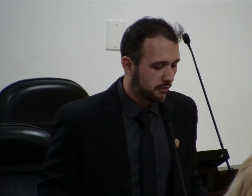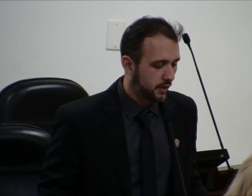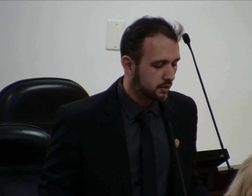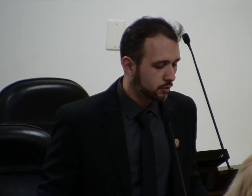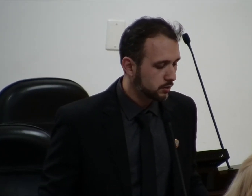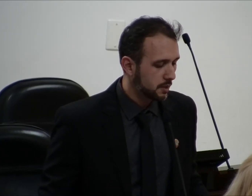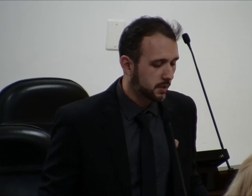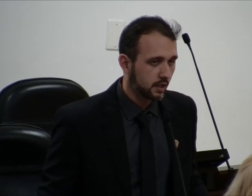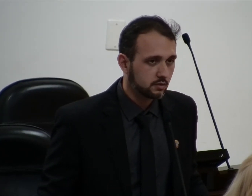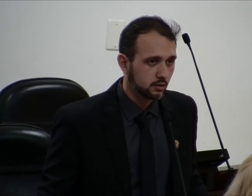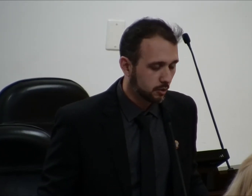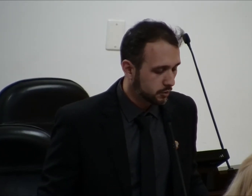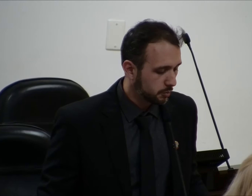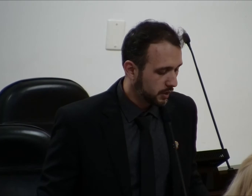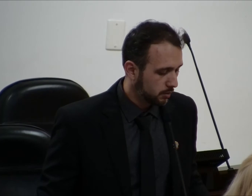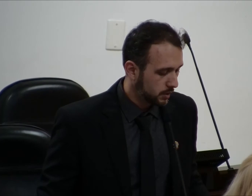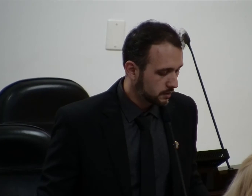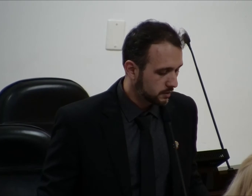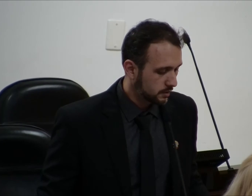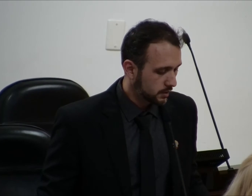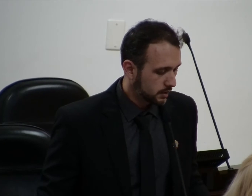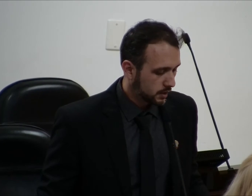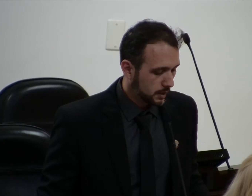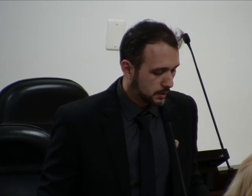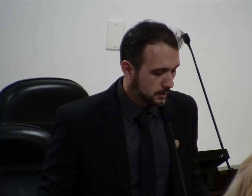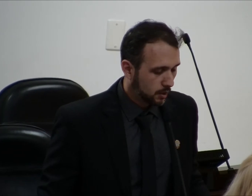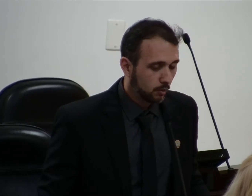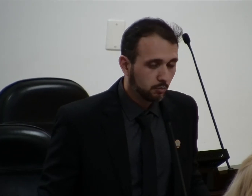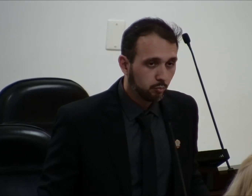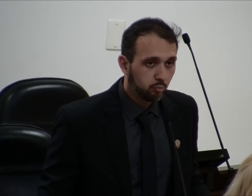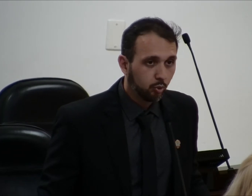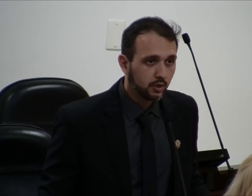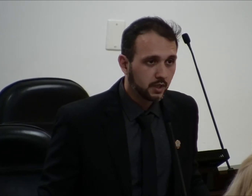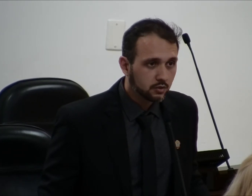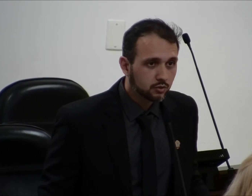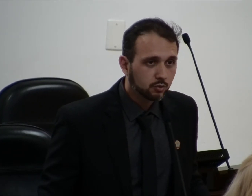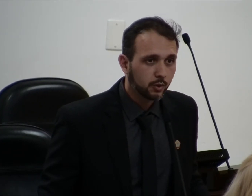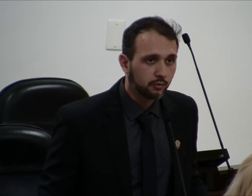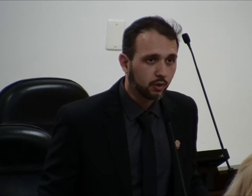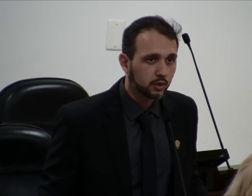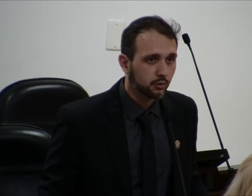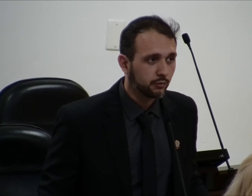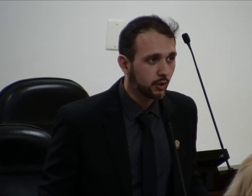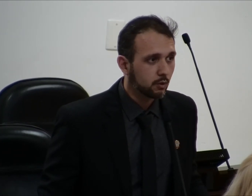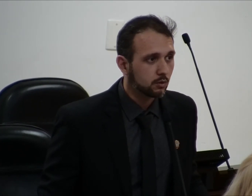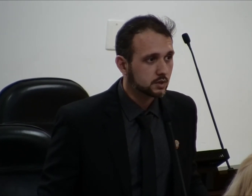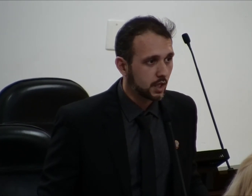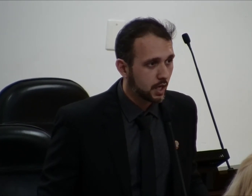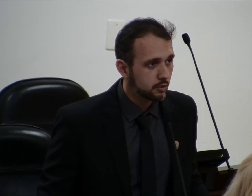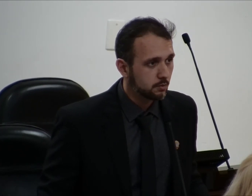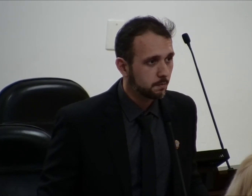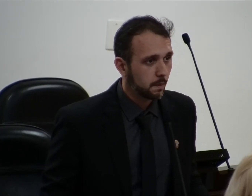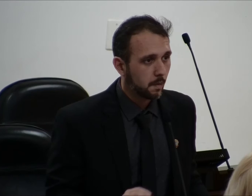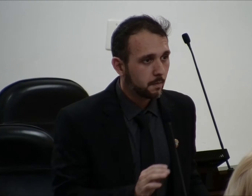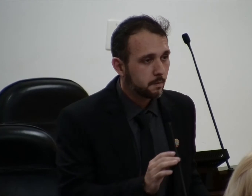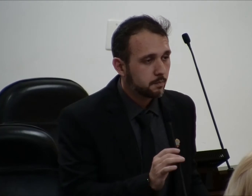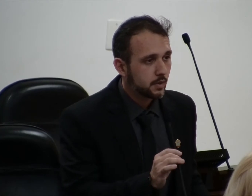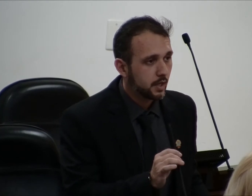direitos e deveres contemplados em normas superiores. Então, por isso, meu voto foi